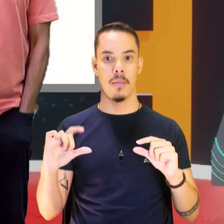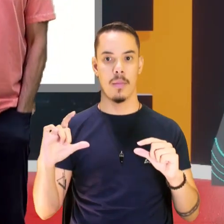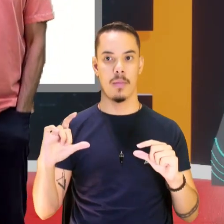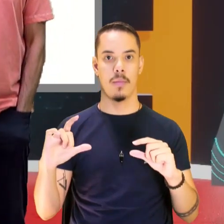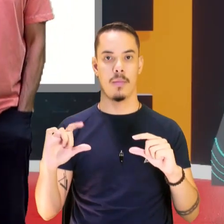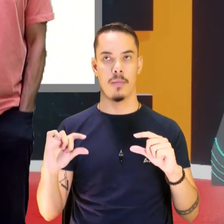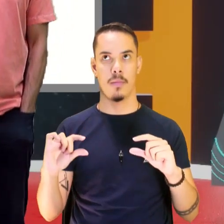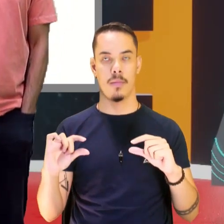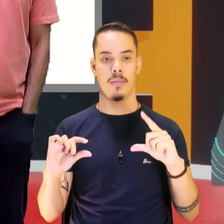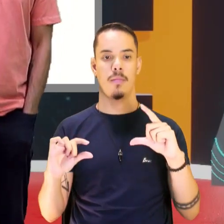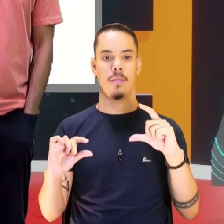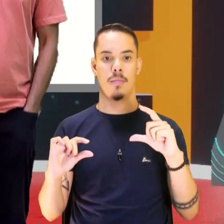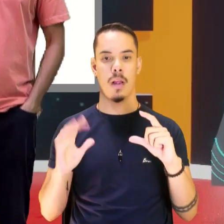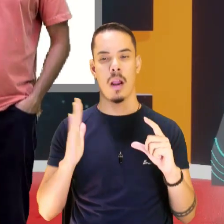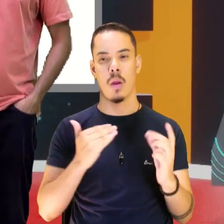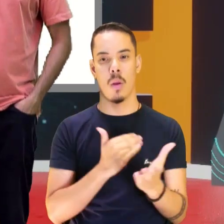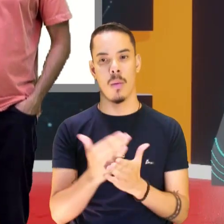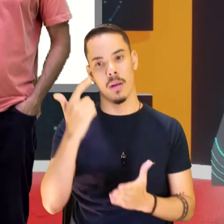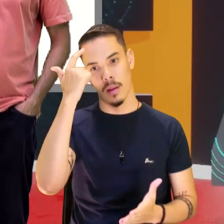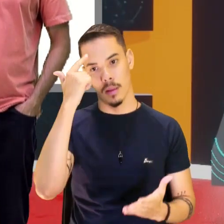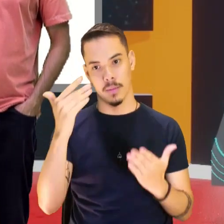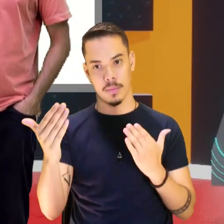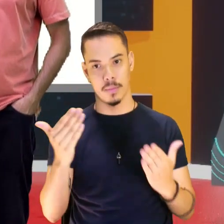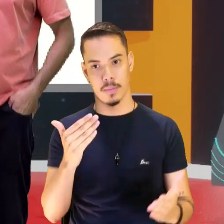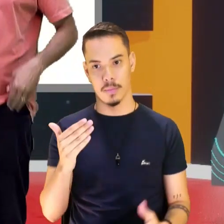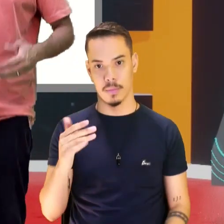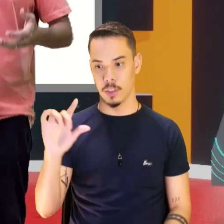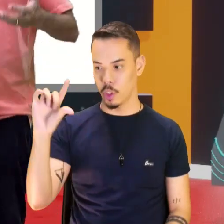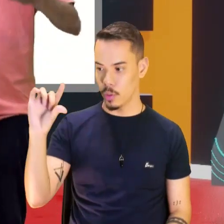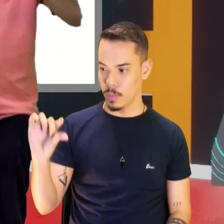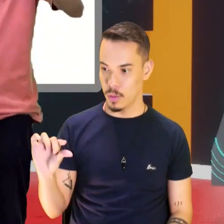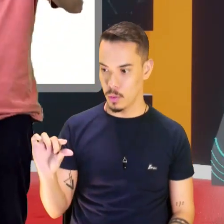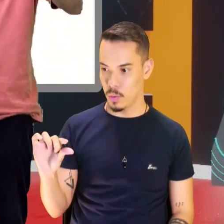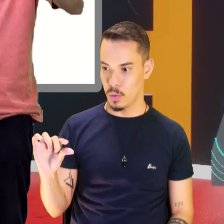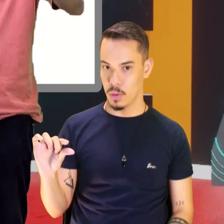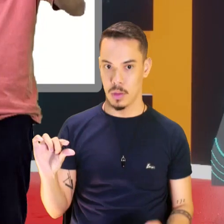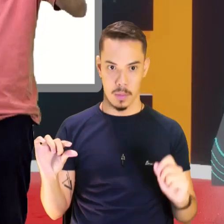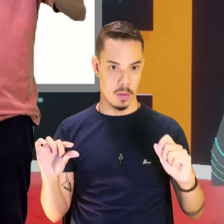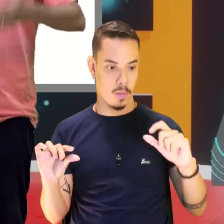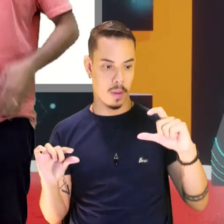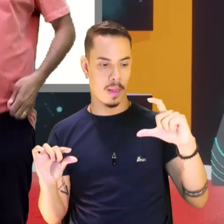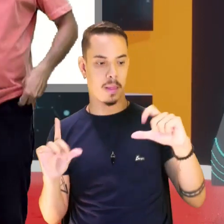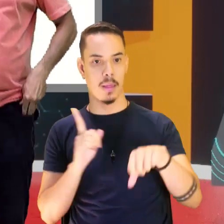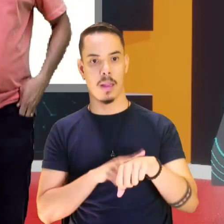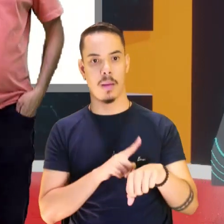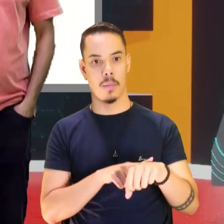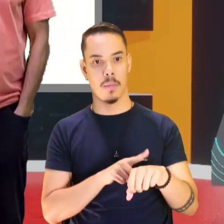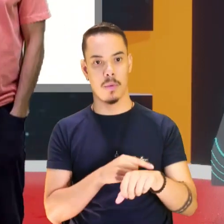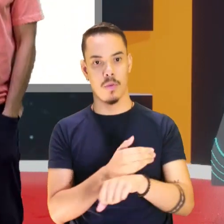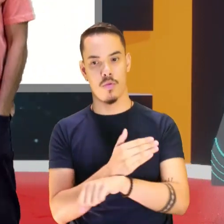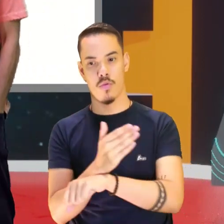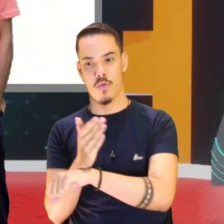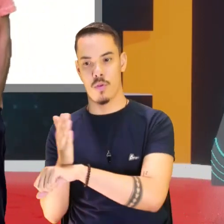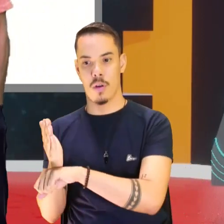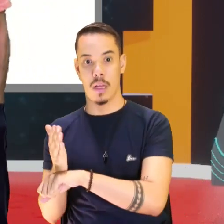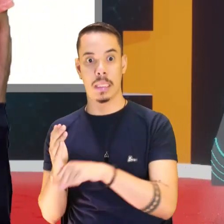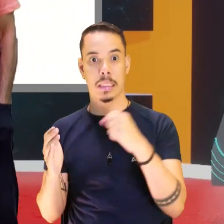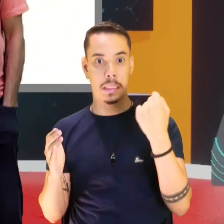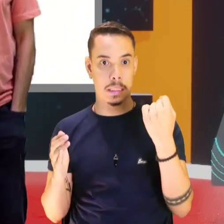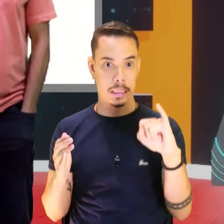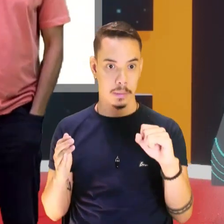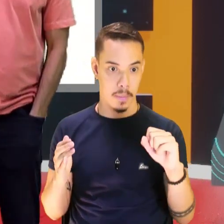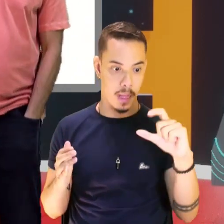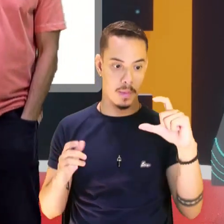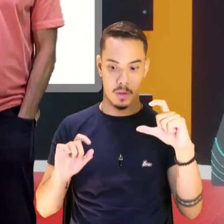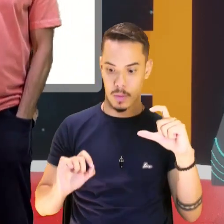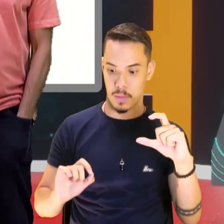Então a gente já começa a associar. Então diminui a quantidade de trabalhadores, aumenta o tempo. O tempo, isso. Mais pessoas vai fazer mais rápido.